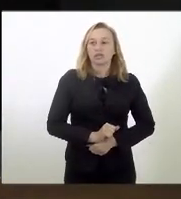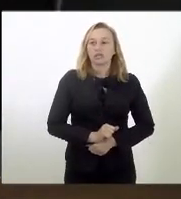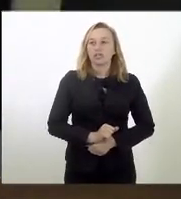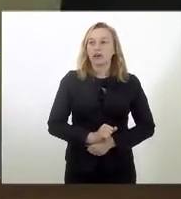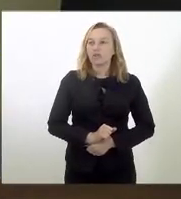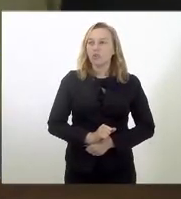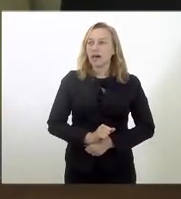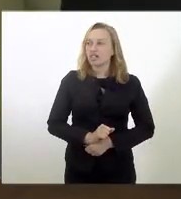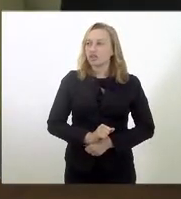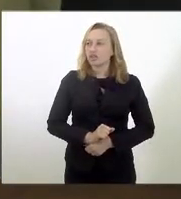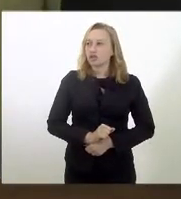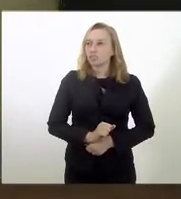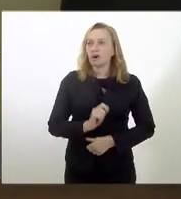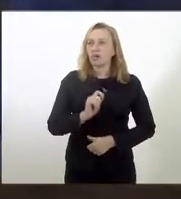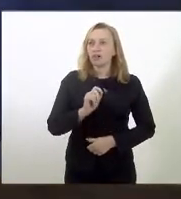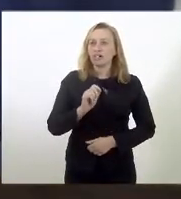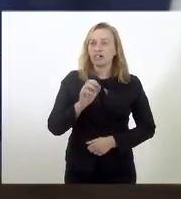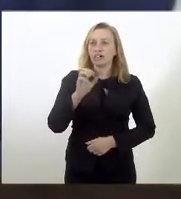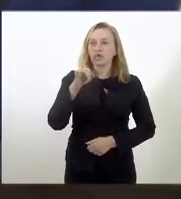Paes.